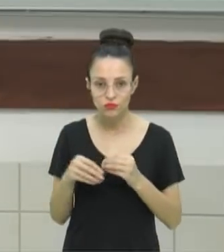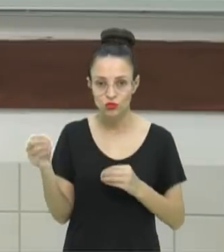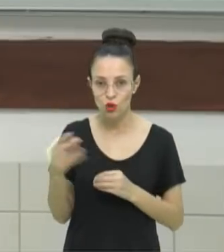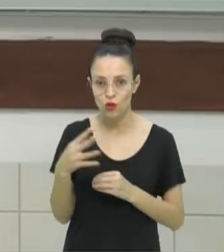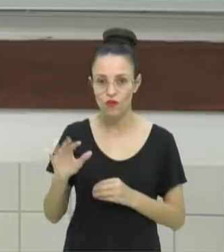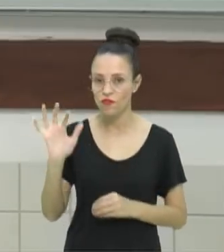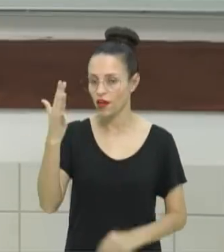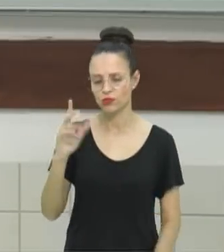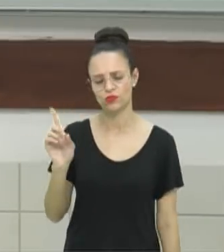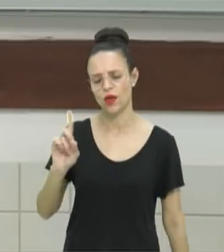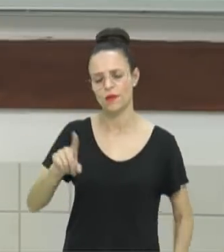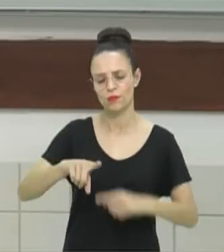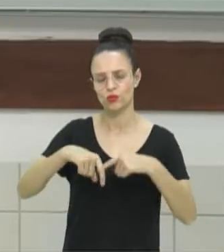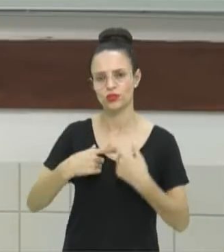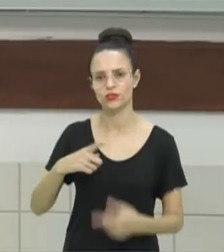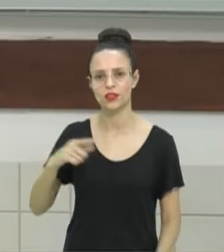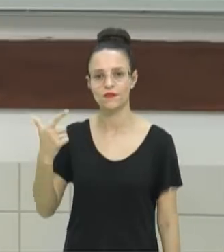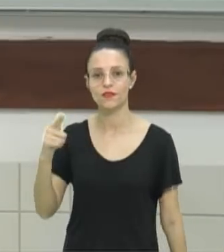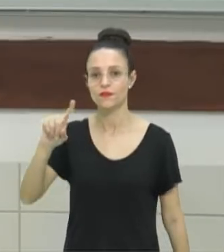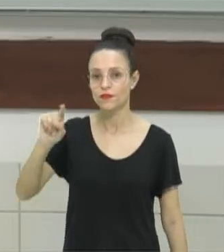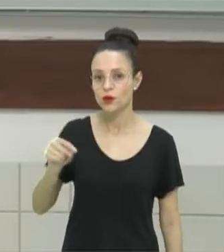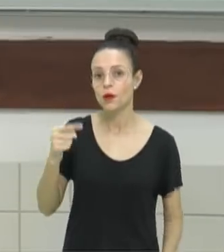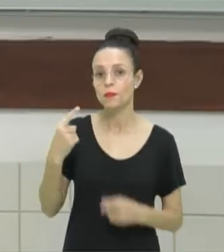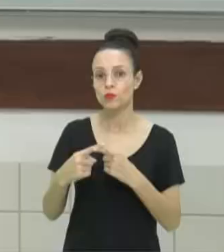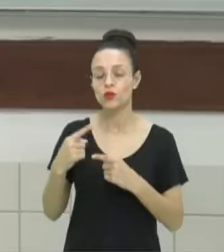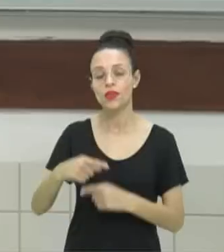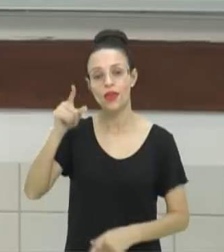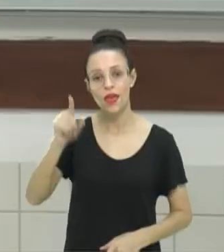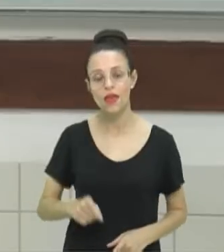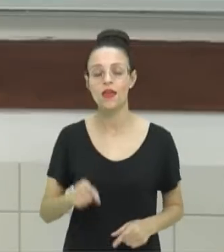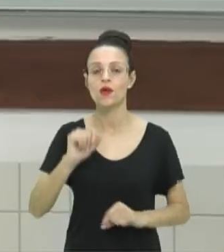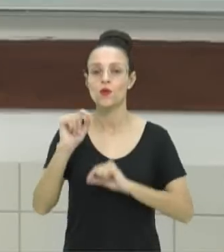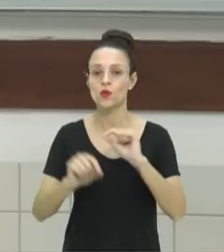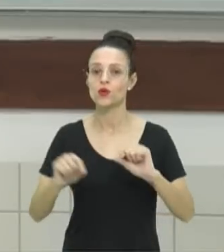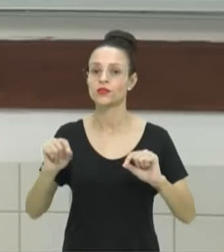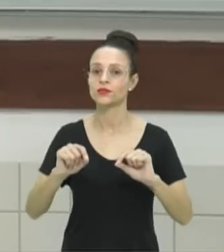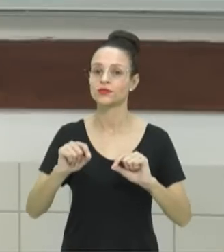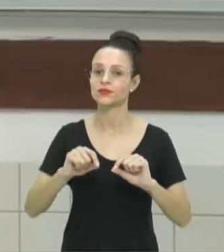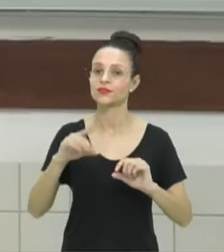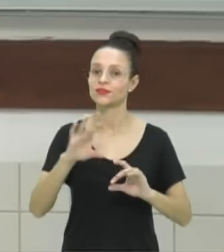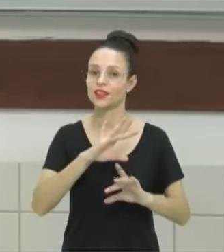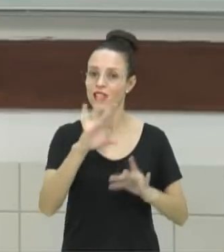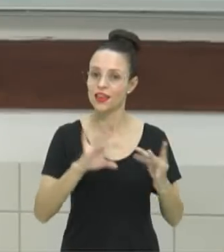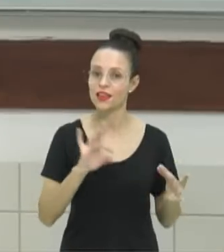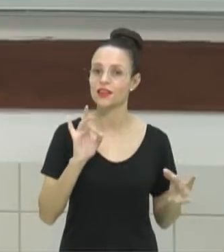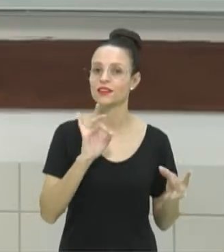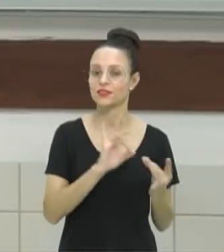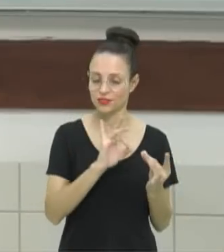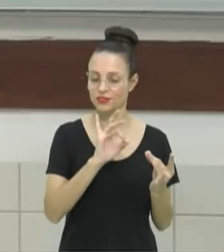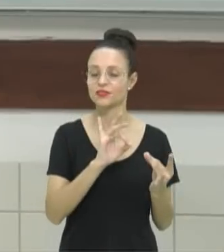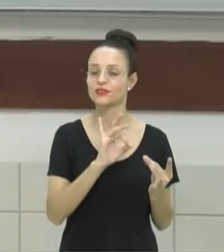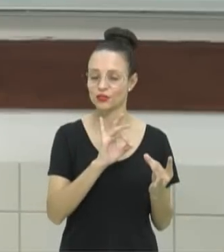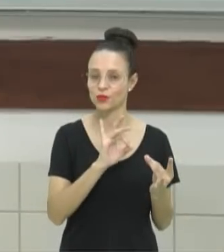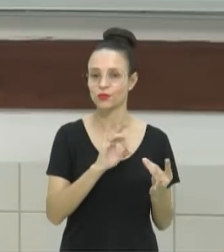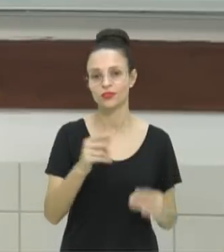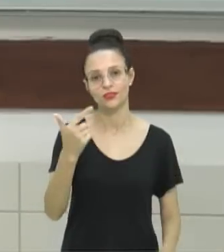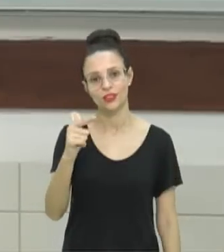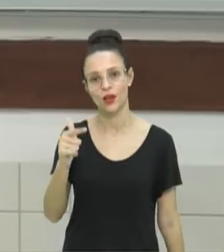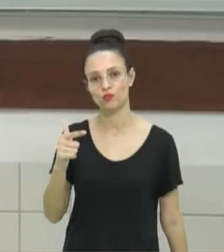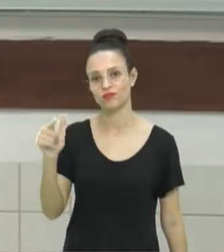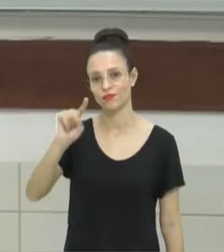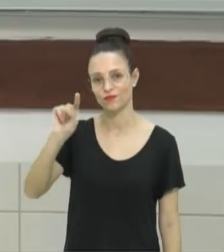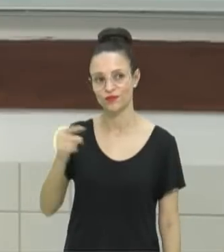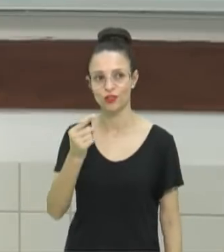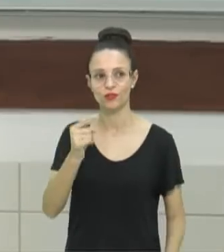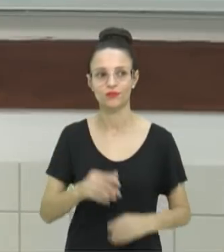isso que não tem vírgula, tá? Não tem vírgula porque se trata aí de uma restrição e a restrição não pede